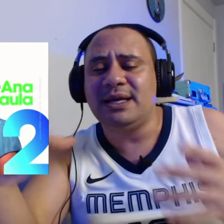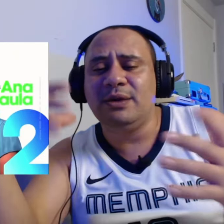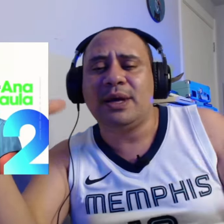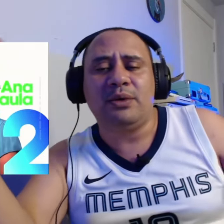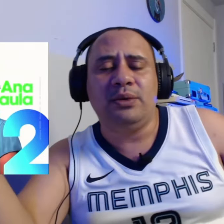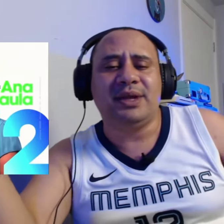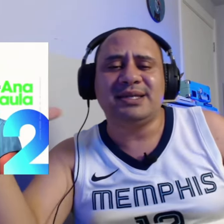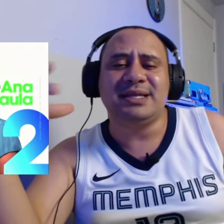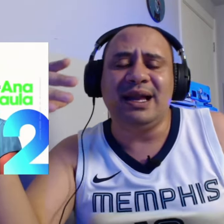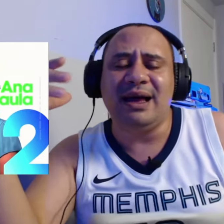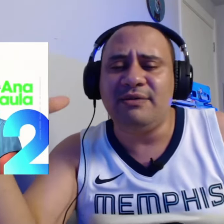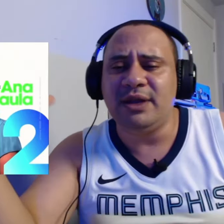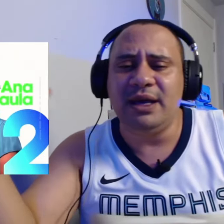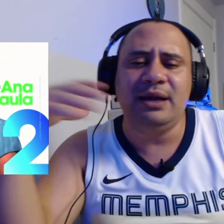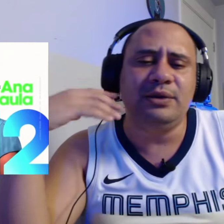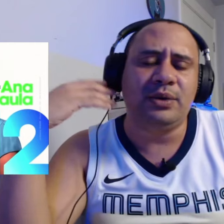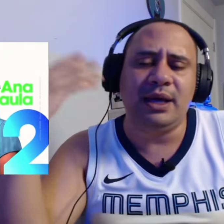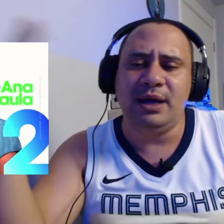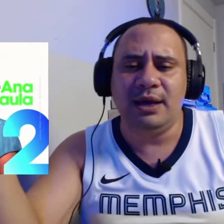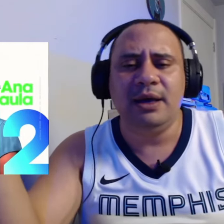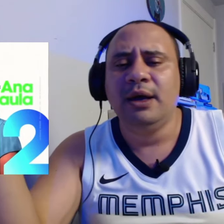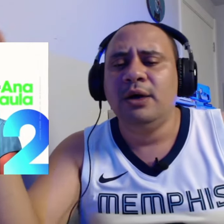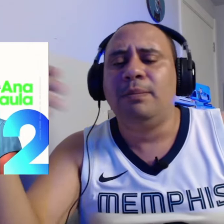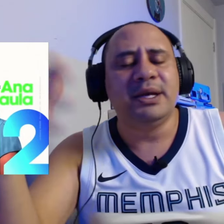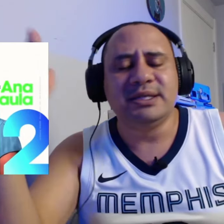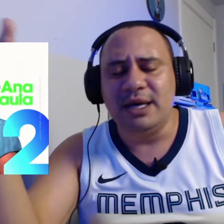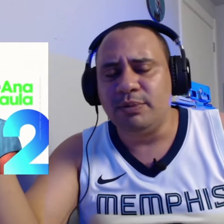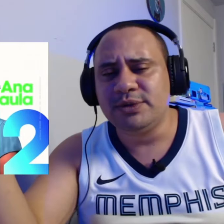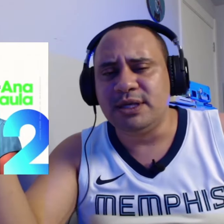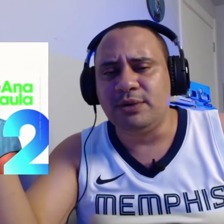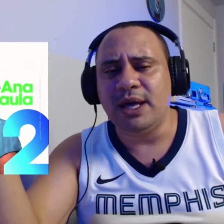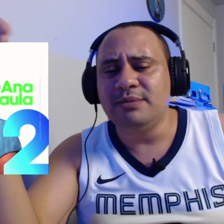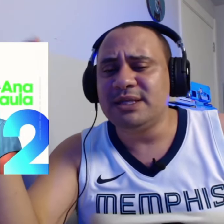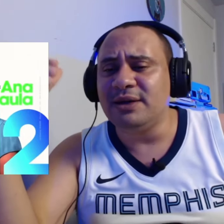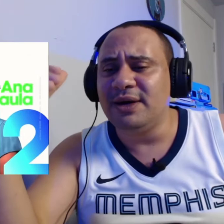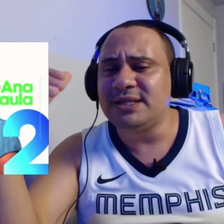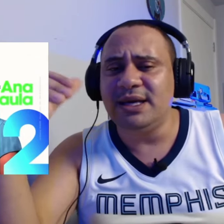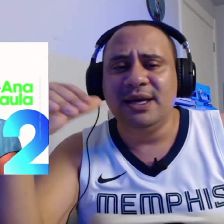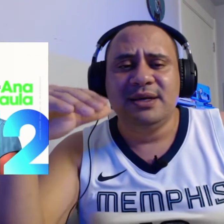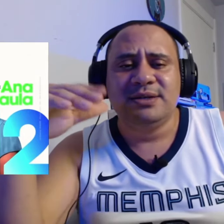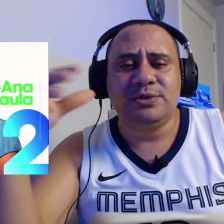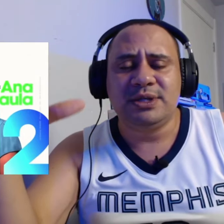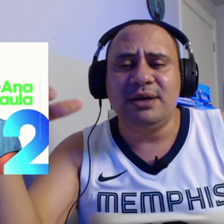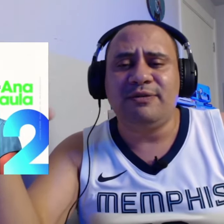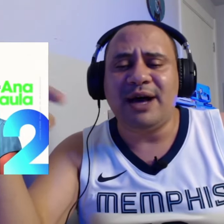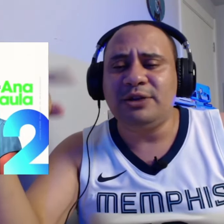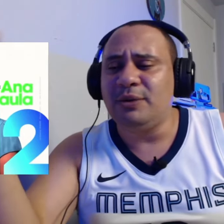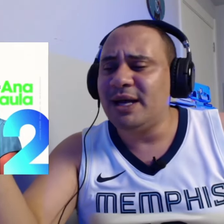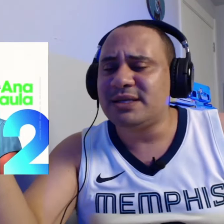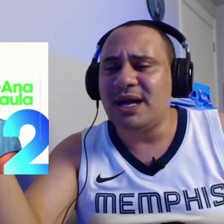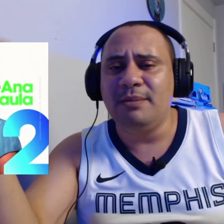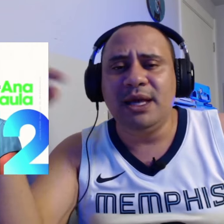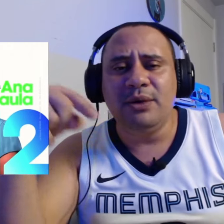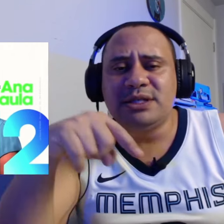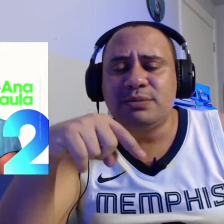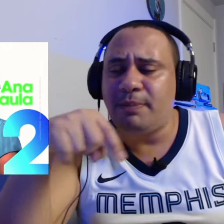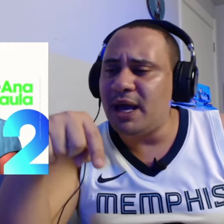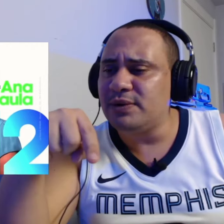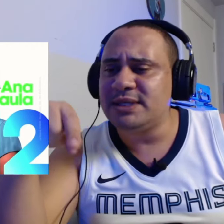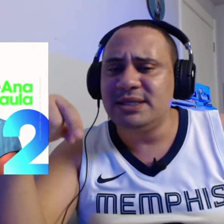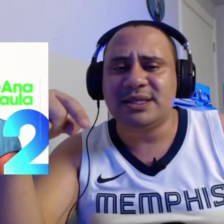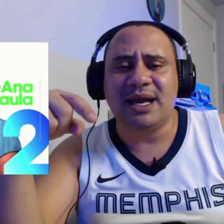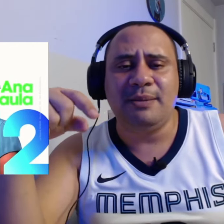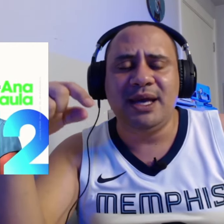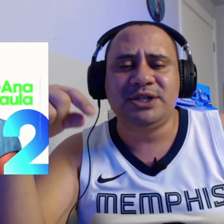imprensa aquilo que acontece na live dele do que, por exemplo, o Ciro Games. Então, assim, se o Ciro vai tomar esse caminho, eu